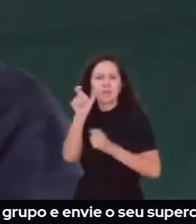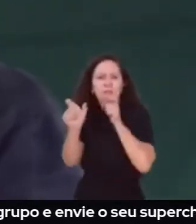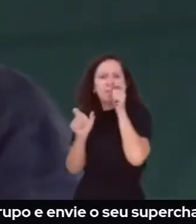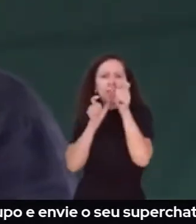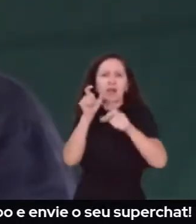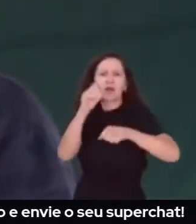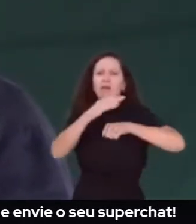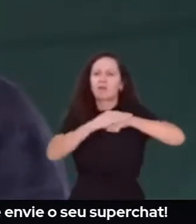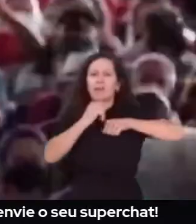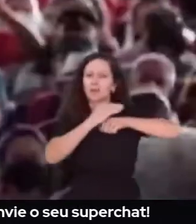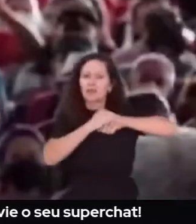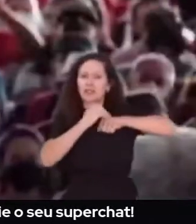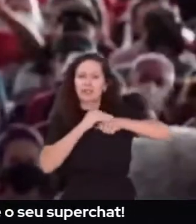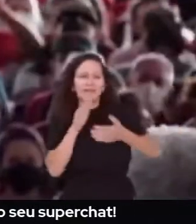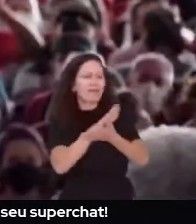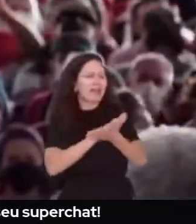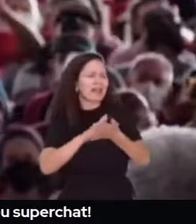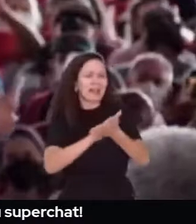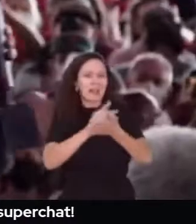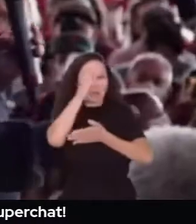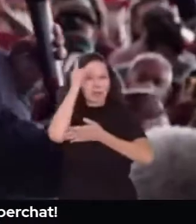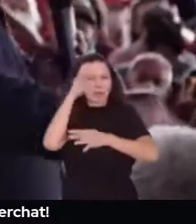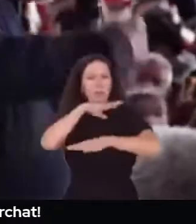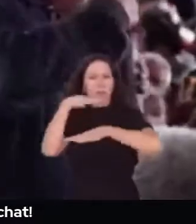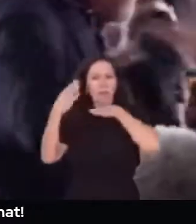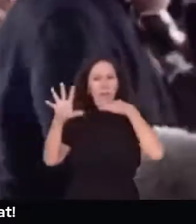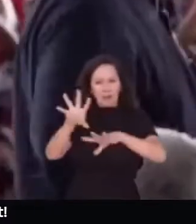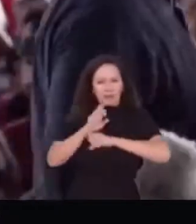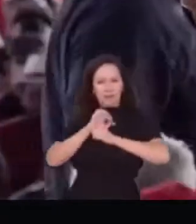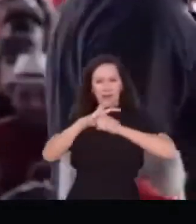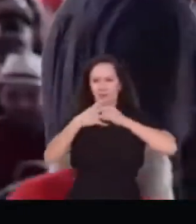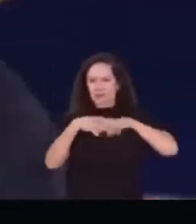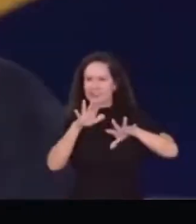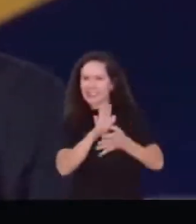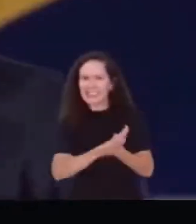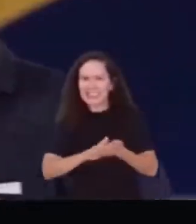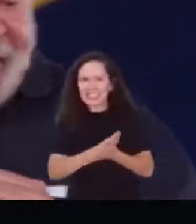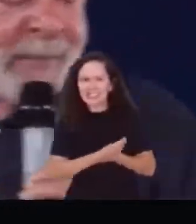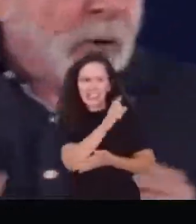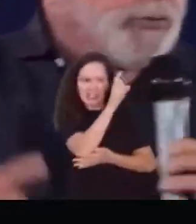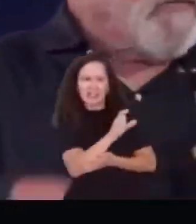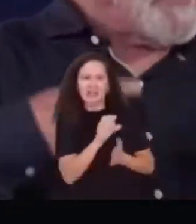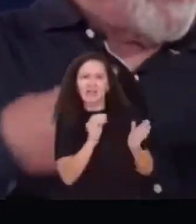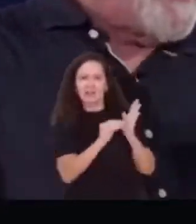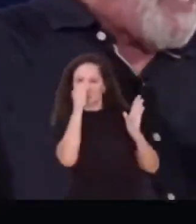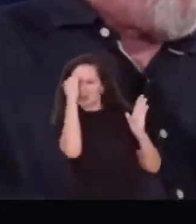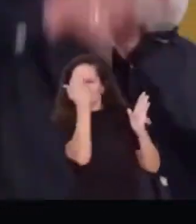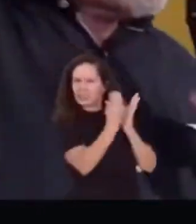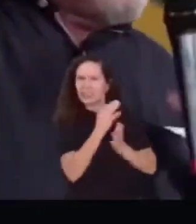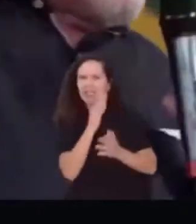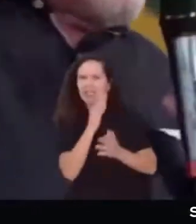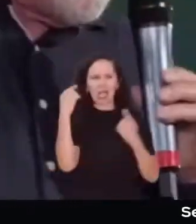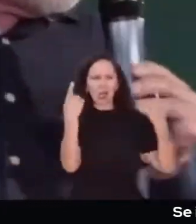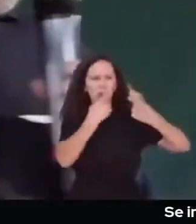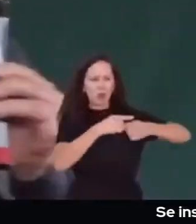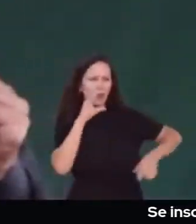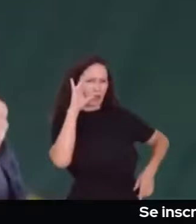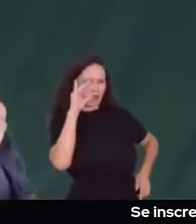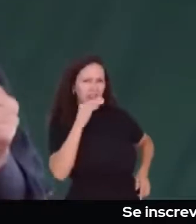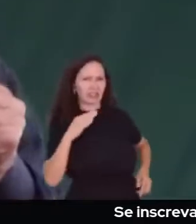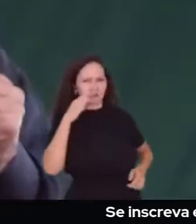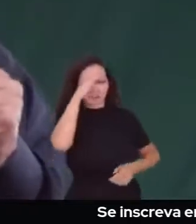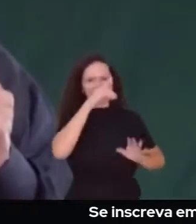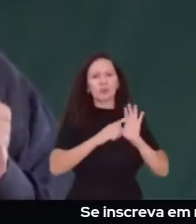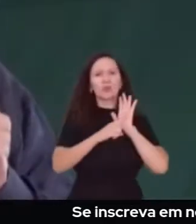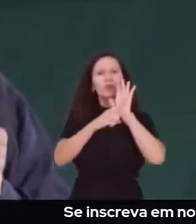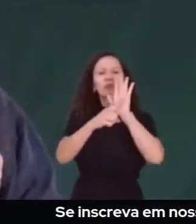que morreu. Esse cara desrespeitou a ciência. Esse cara montou verdadeira quadrilha no Ministério